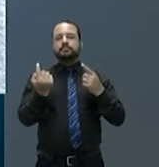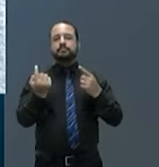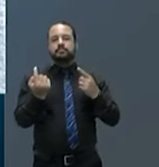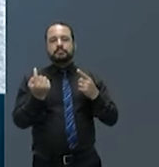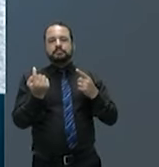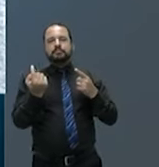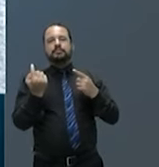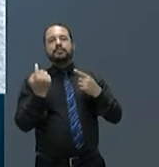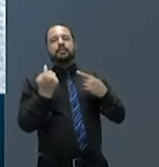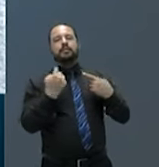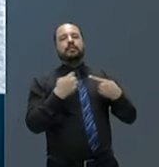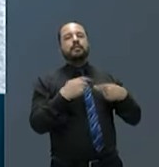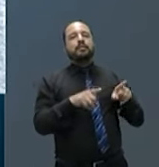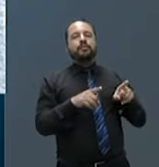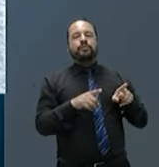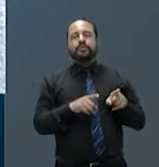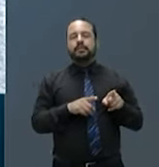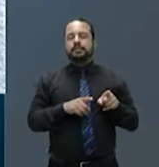artigos 5º,